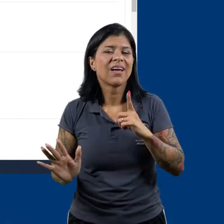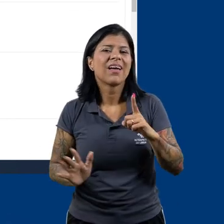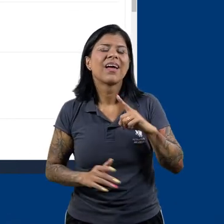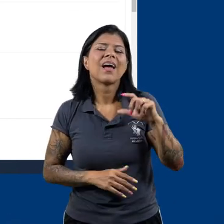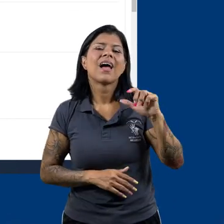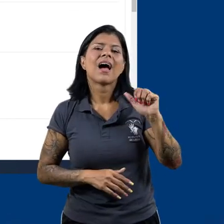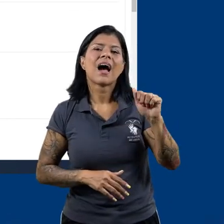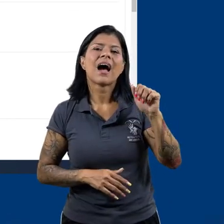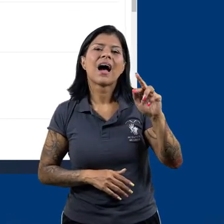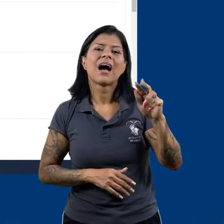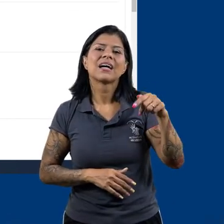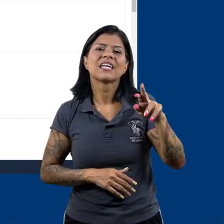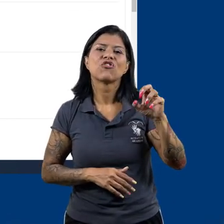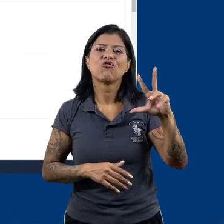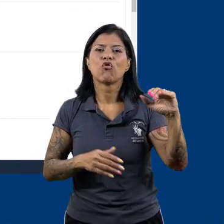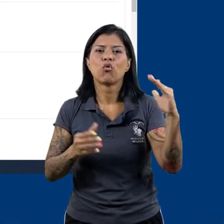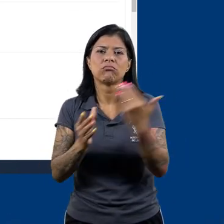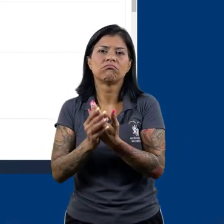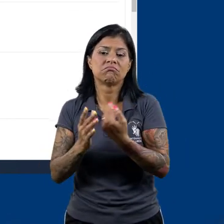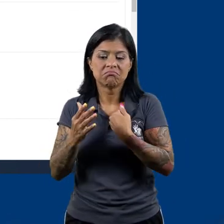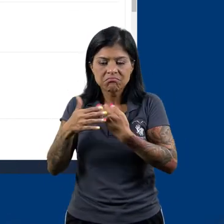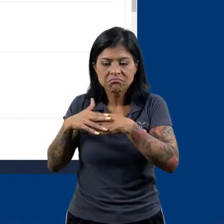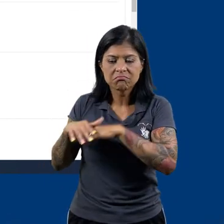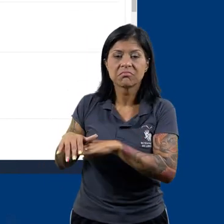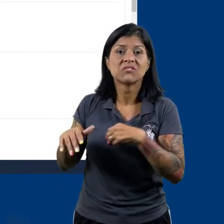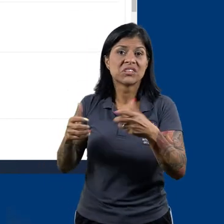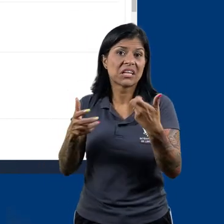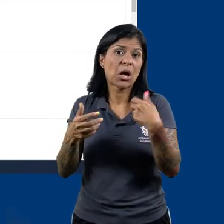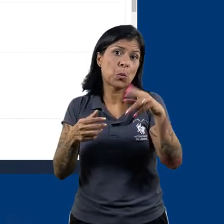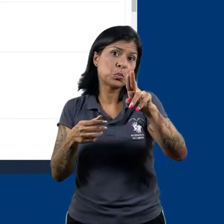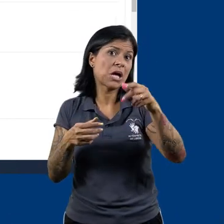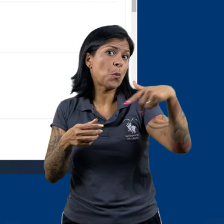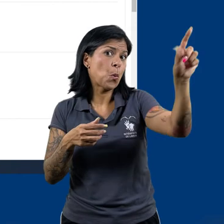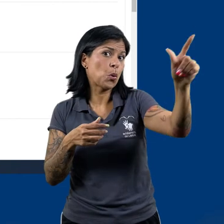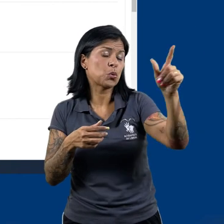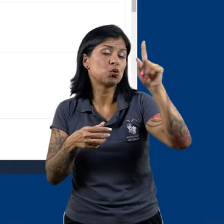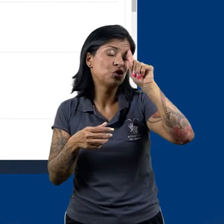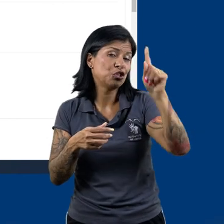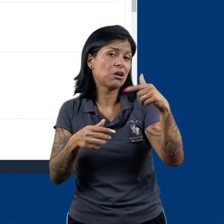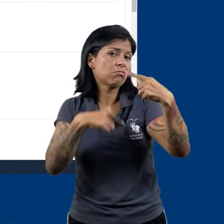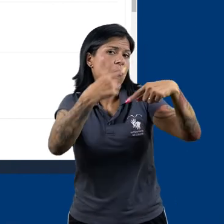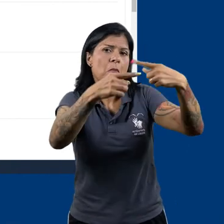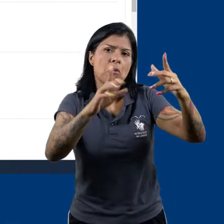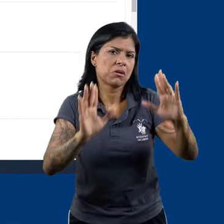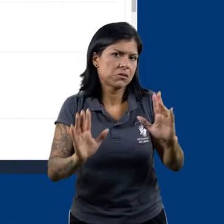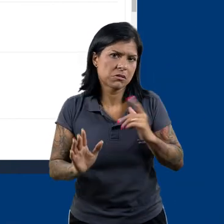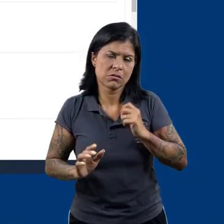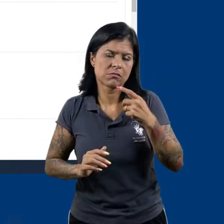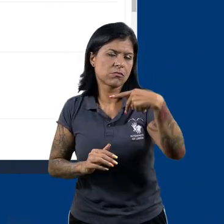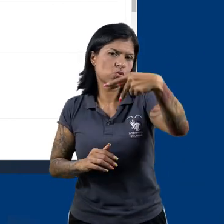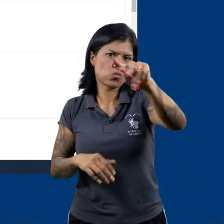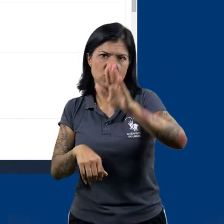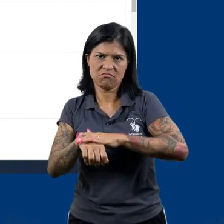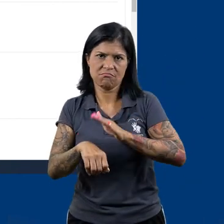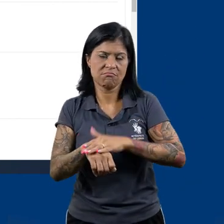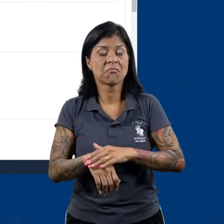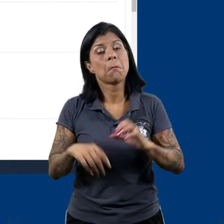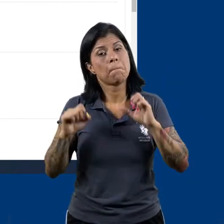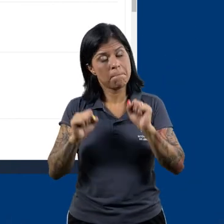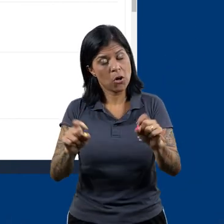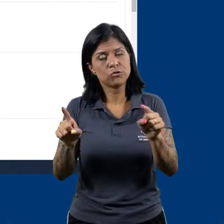estas questões é em formato de arquivo para que elas sejam usadas em outros questionários